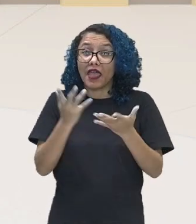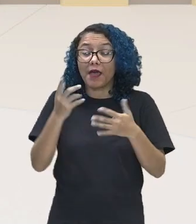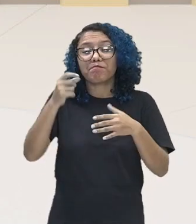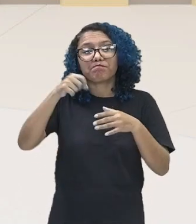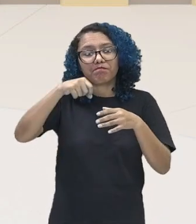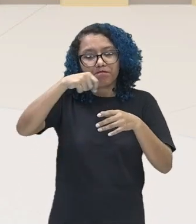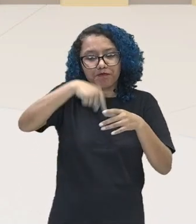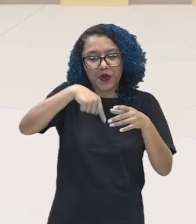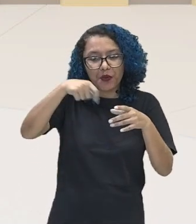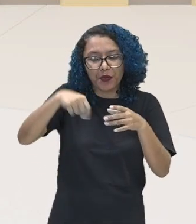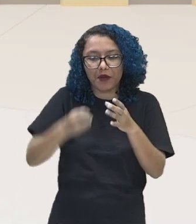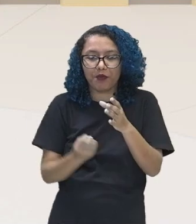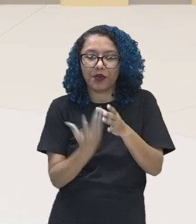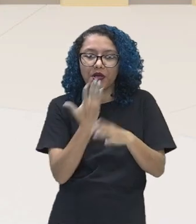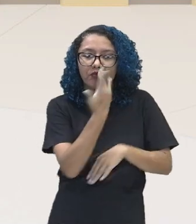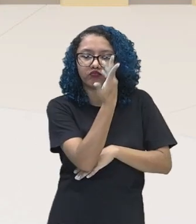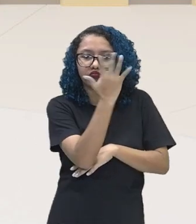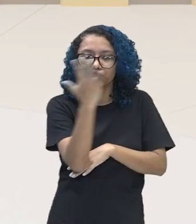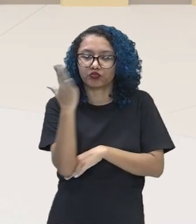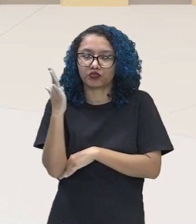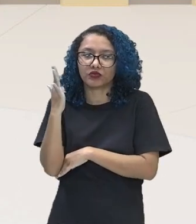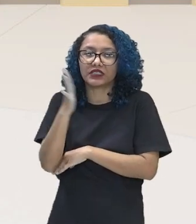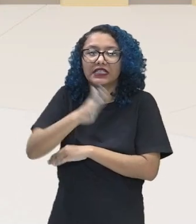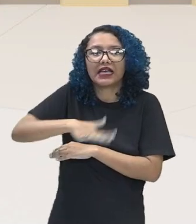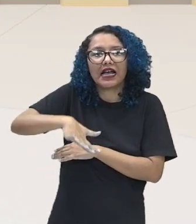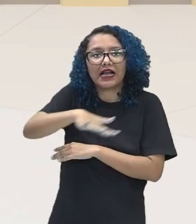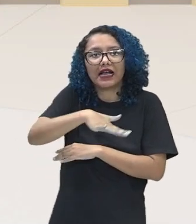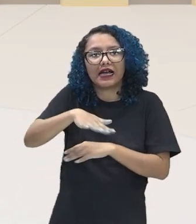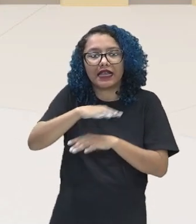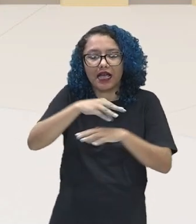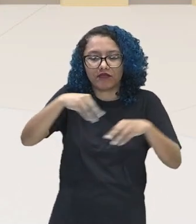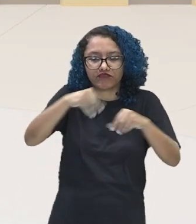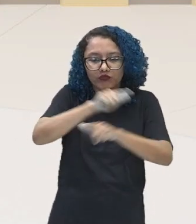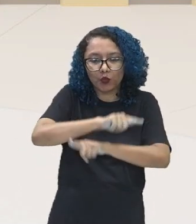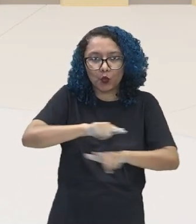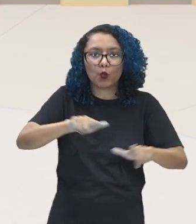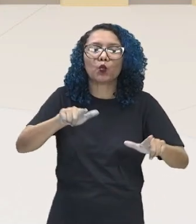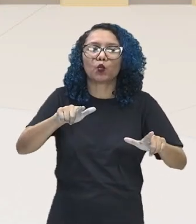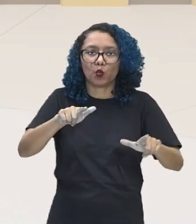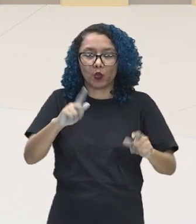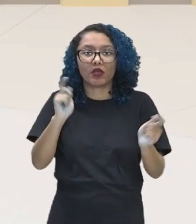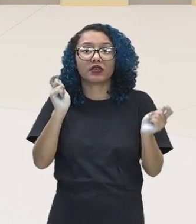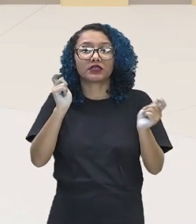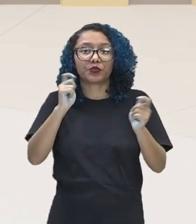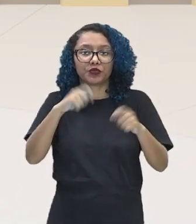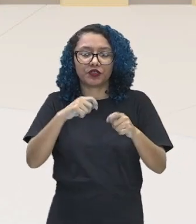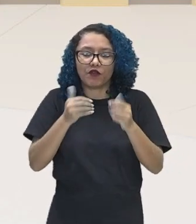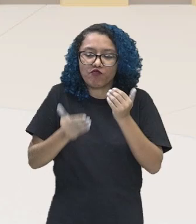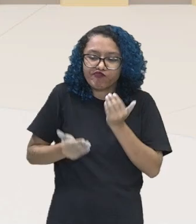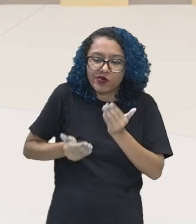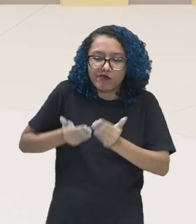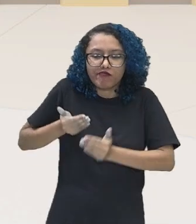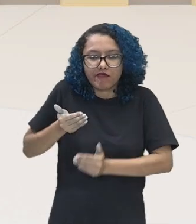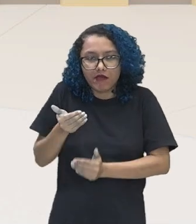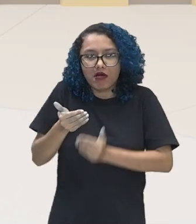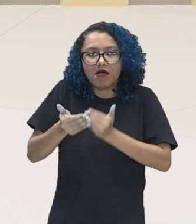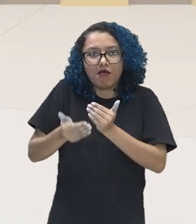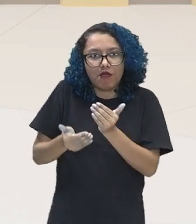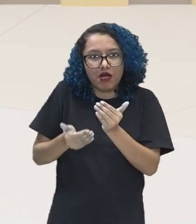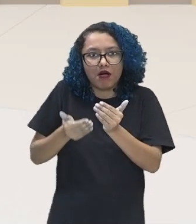reflorestamento, né, no deserto, exatamente para que consiga ali, aos poucos, ter